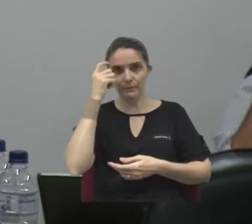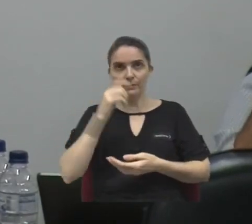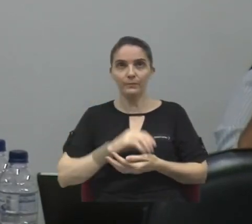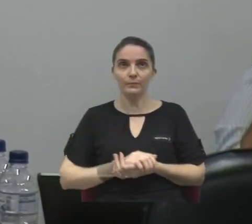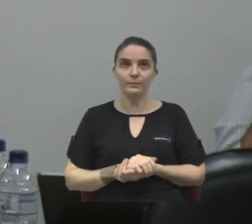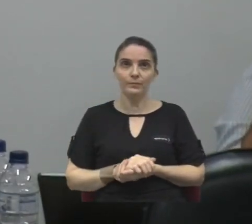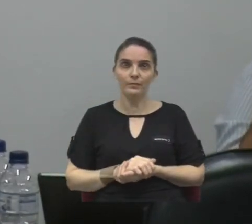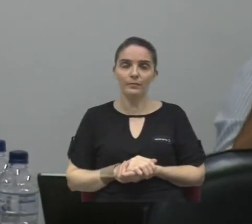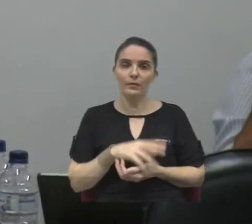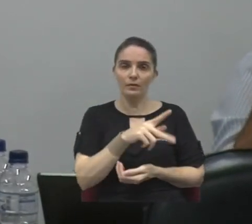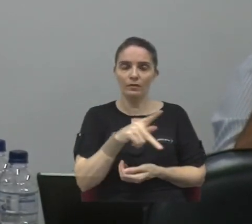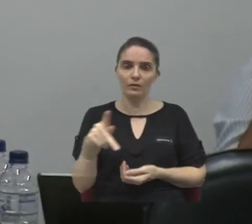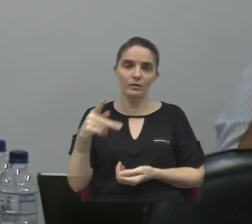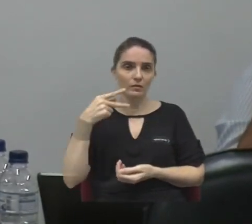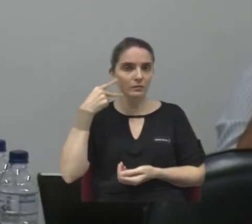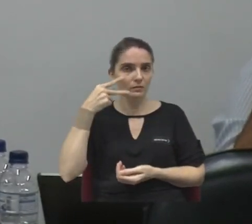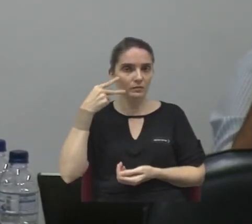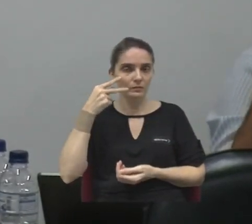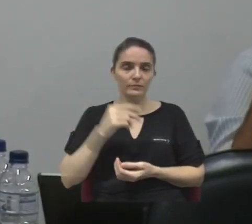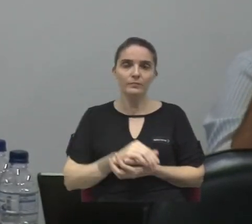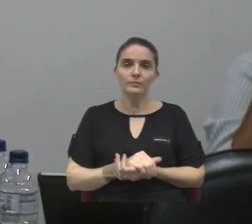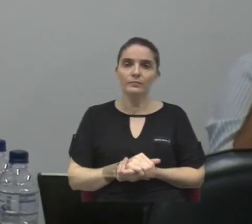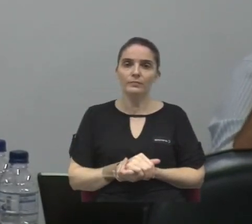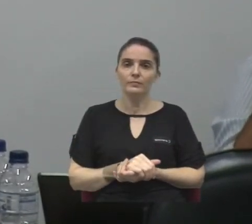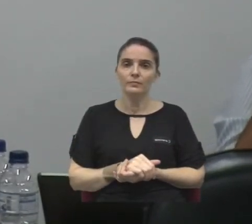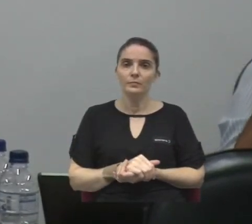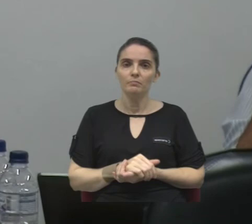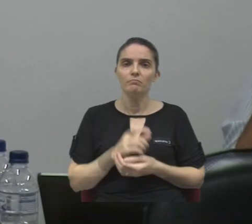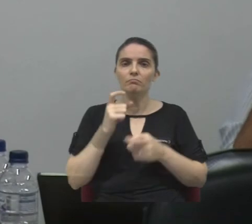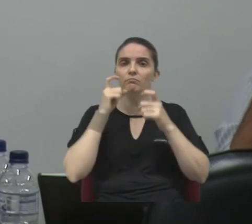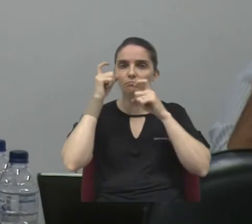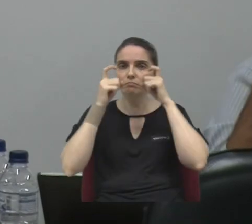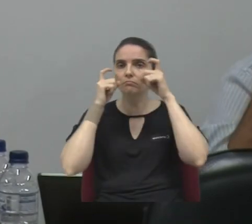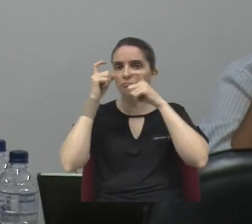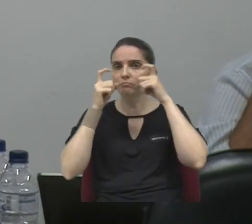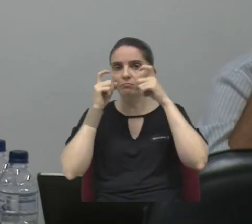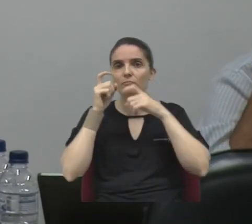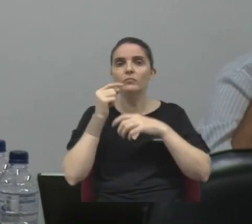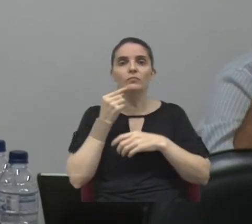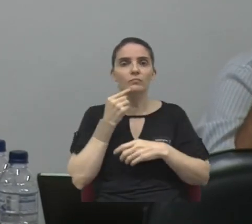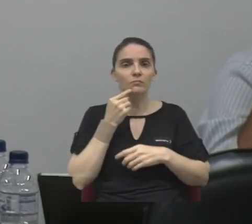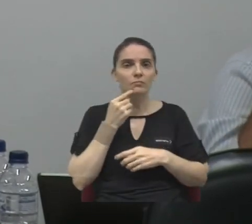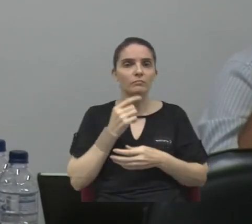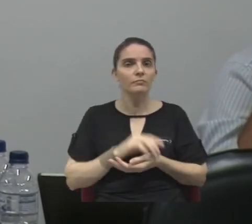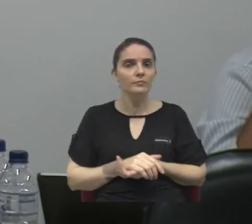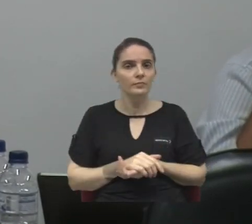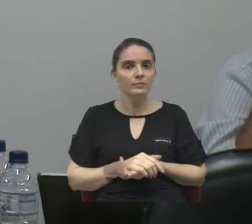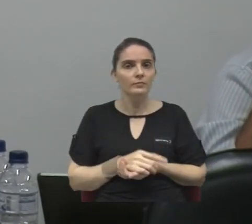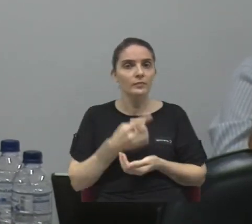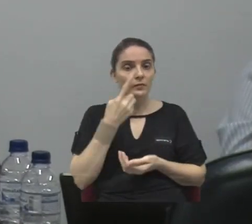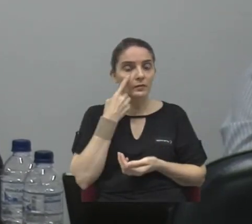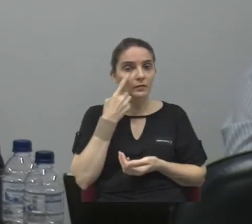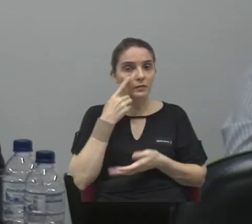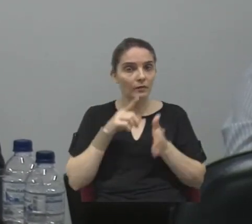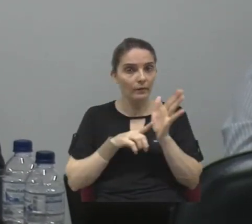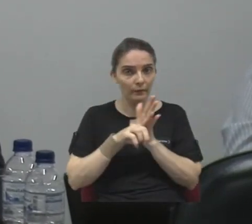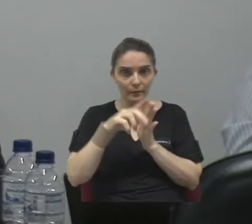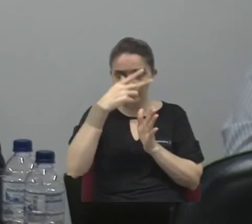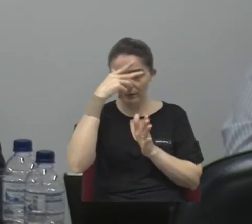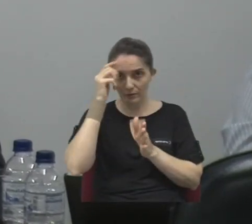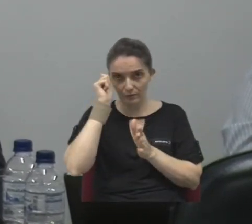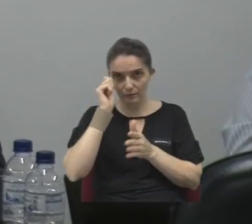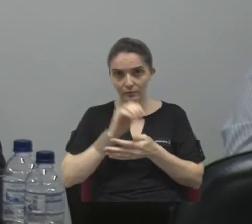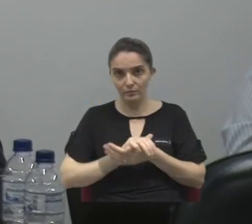Presidente, vereadores, vereadoras, é preocupante, viu, Cleiton? Eu estou verificando aqui o seu requerimento, é um requerimento